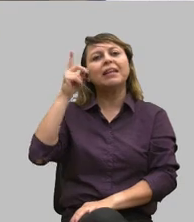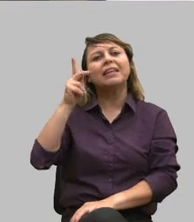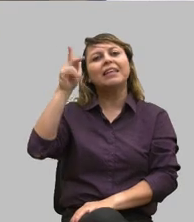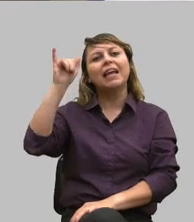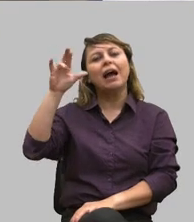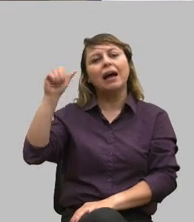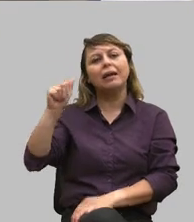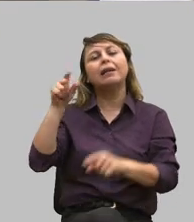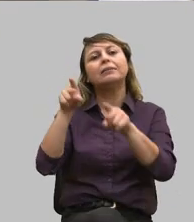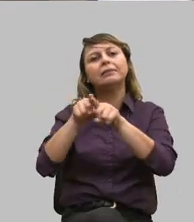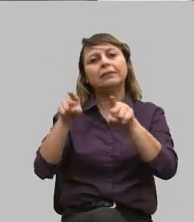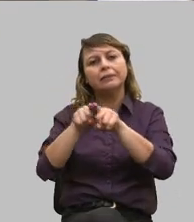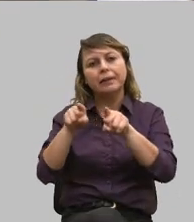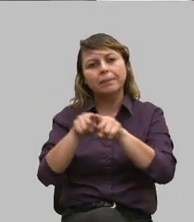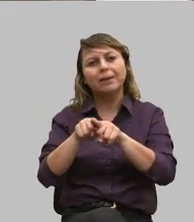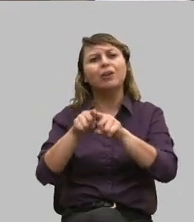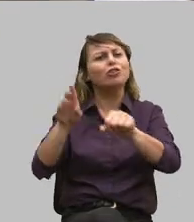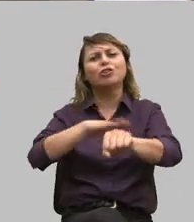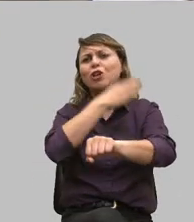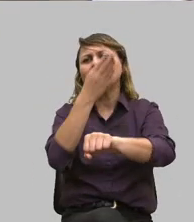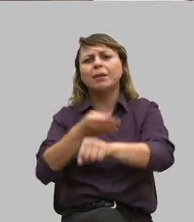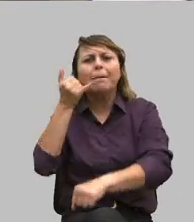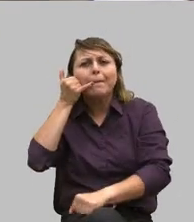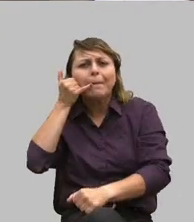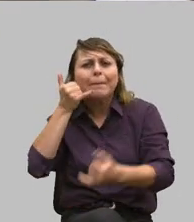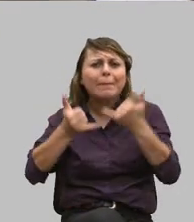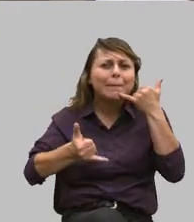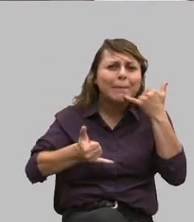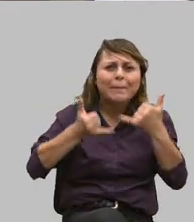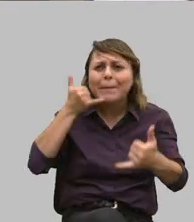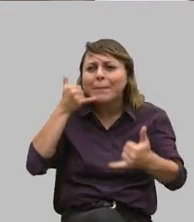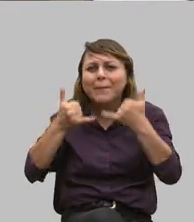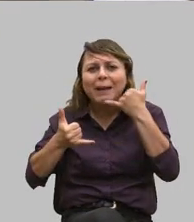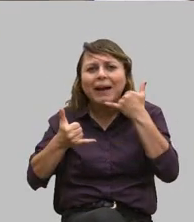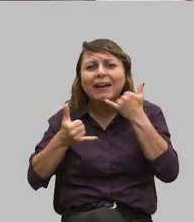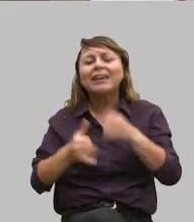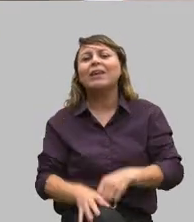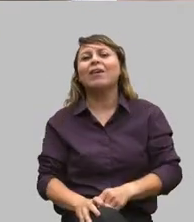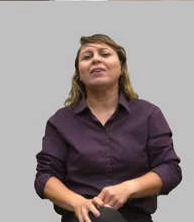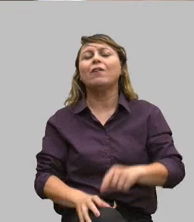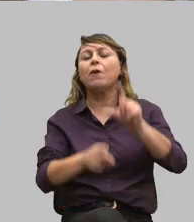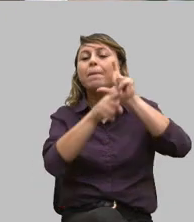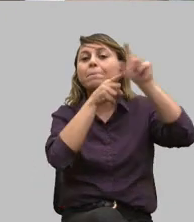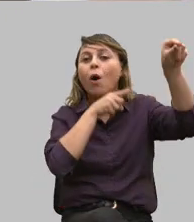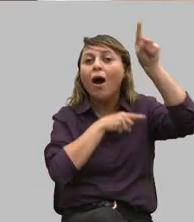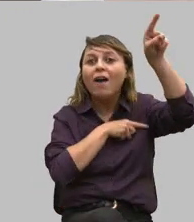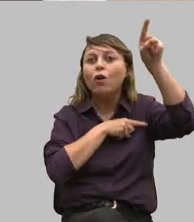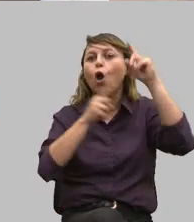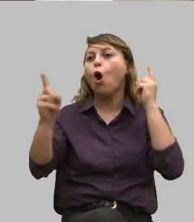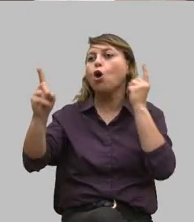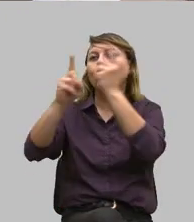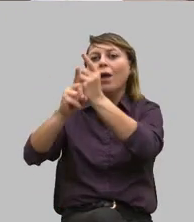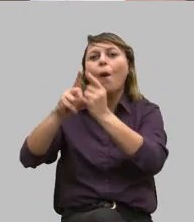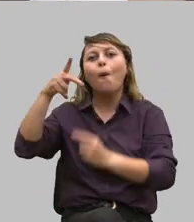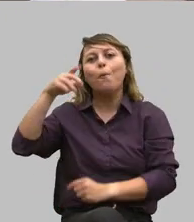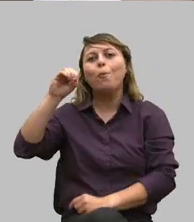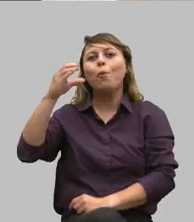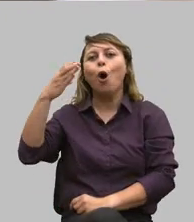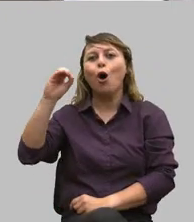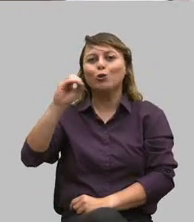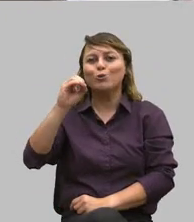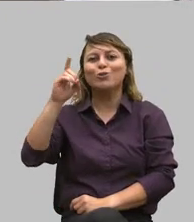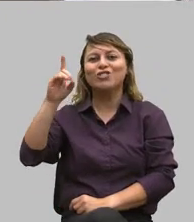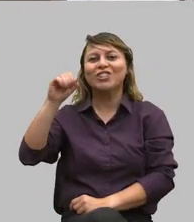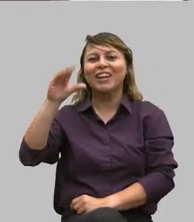né deputada quiada o dia inteiro no telefone aí eu na hora que eu saí daqui de Bel fui encontar com ela lá em po de Caldas e já tava lá